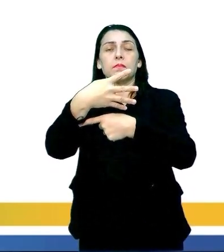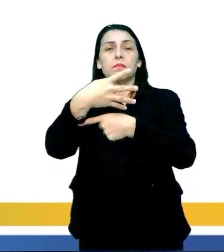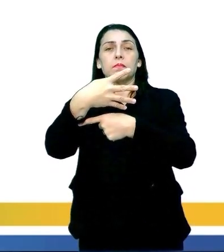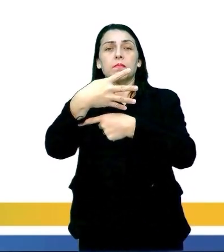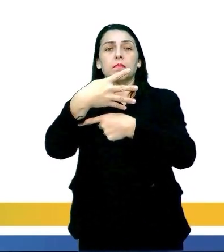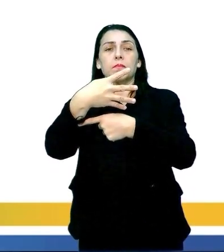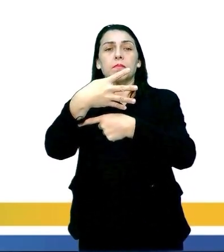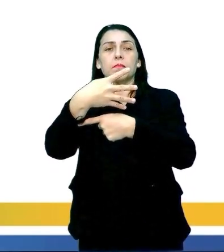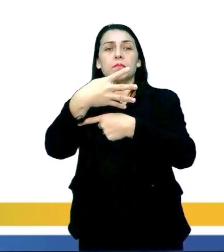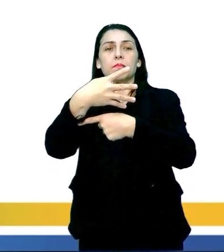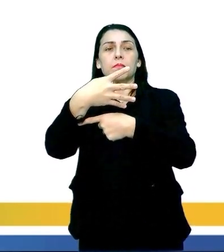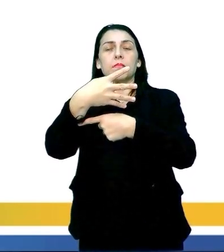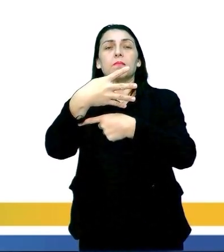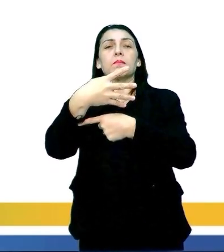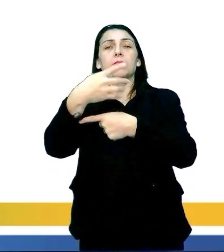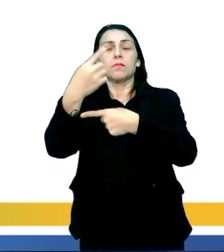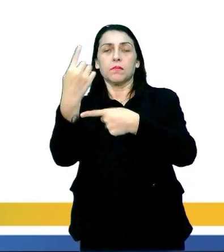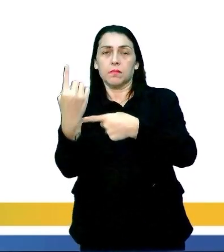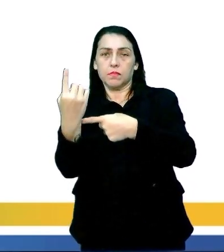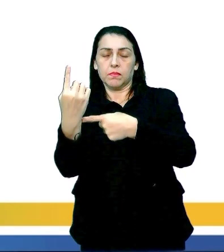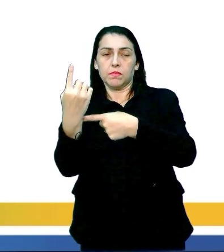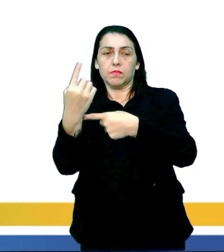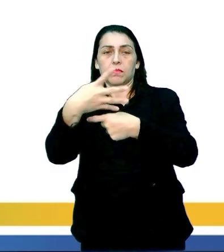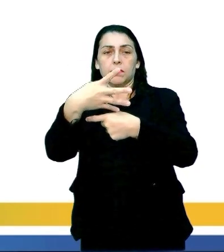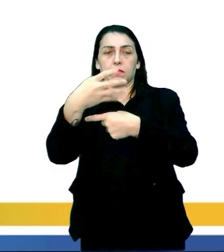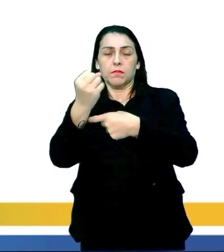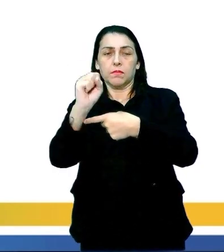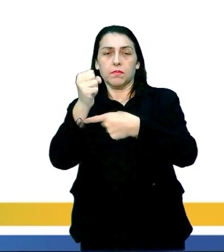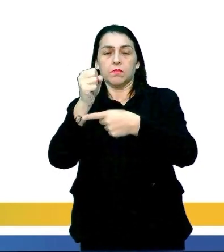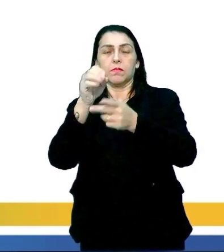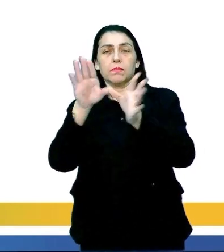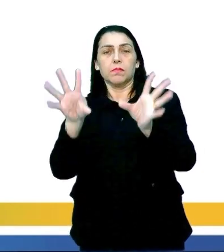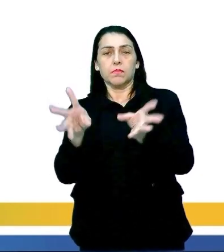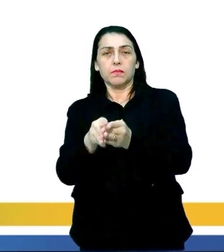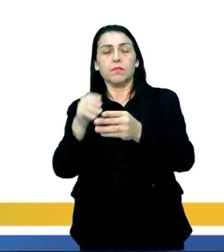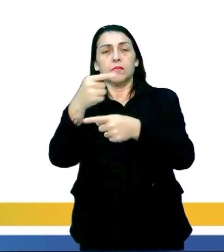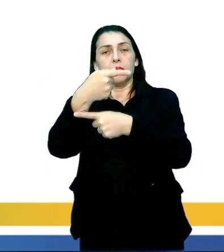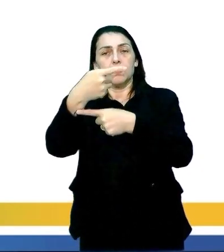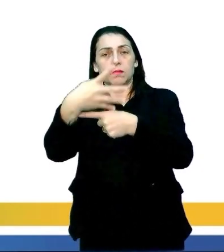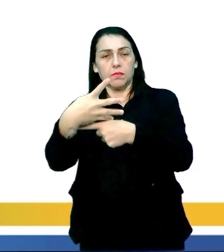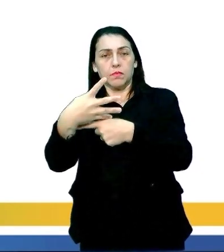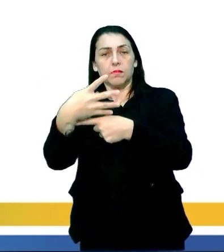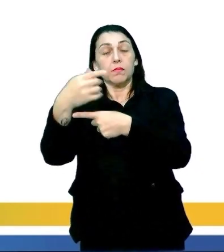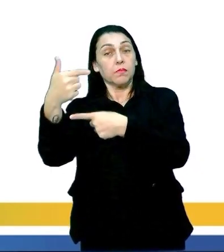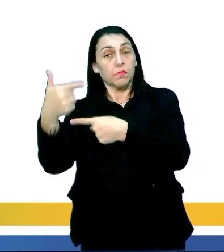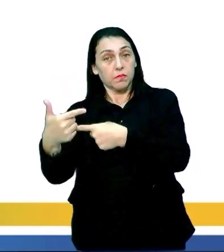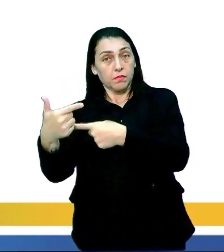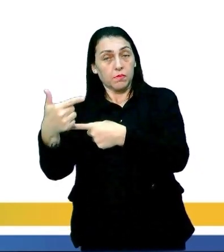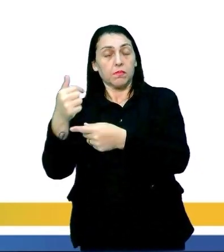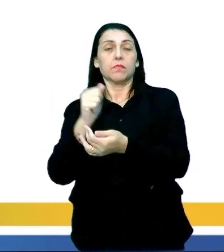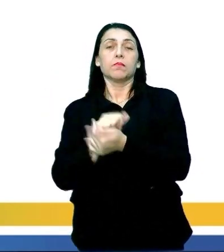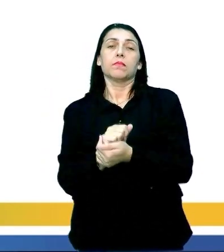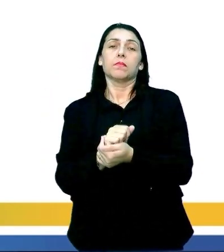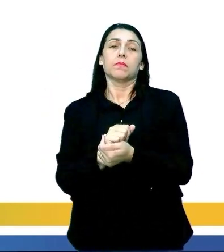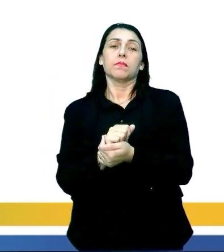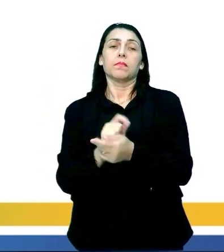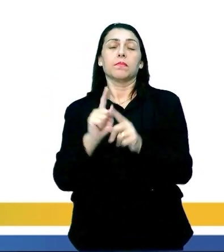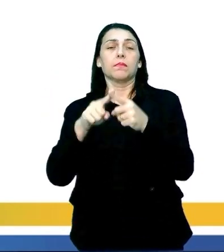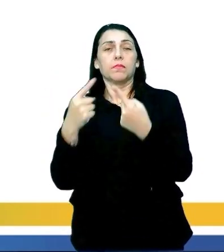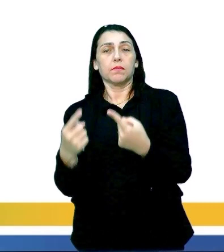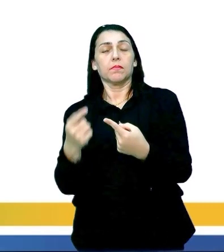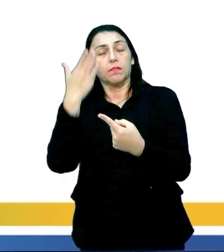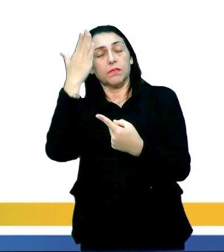simplifica pelo 24, que dá 1. O 48 simplifica pelo 24, vai dar 2.